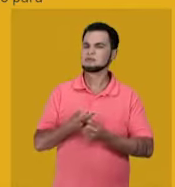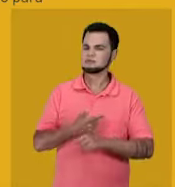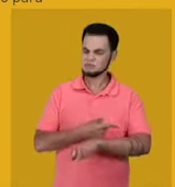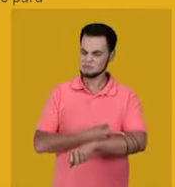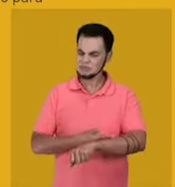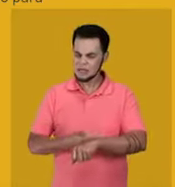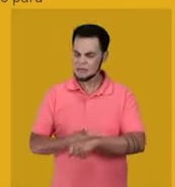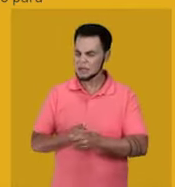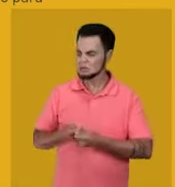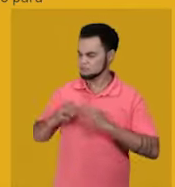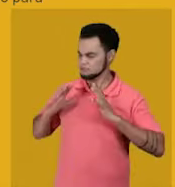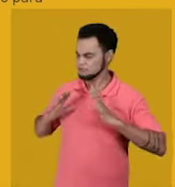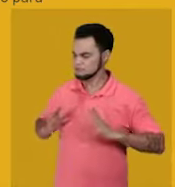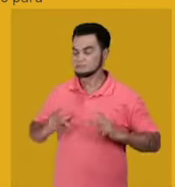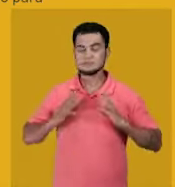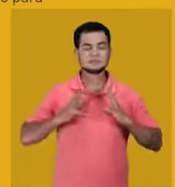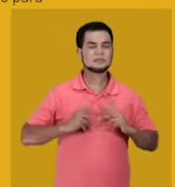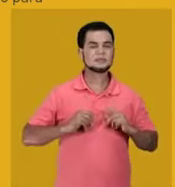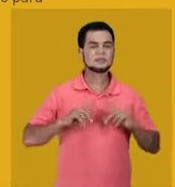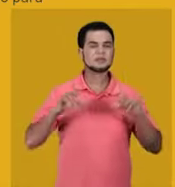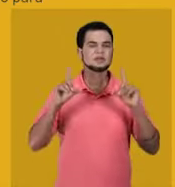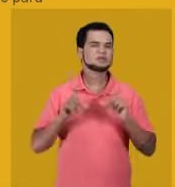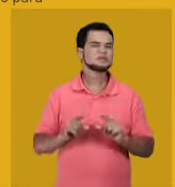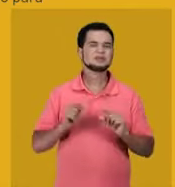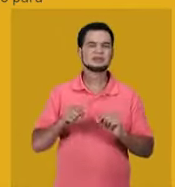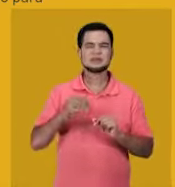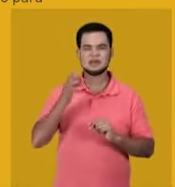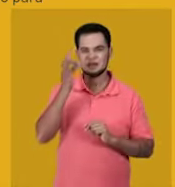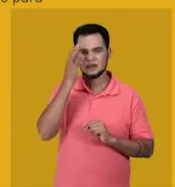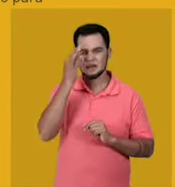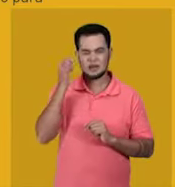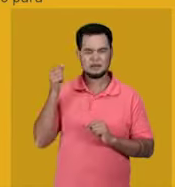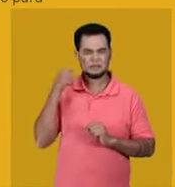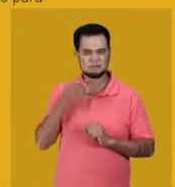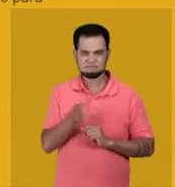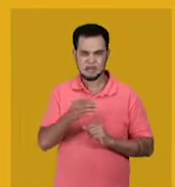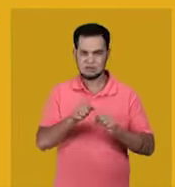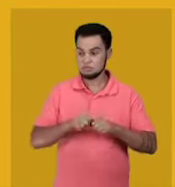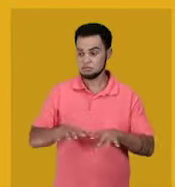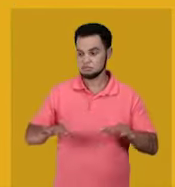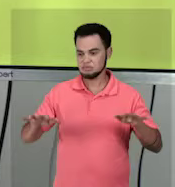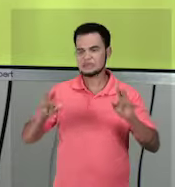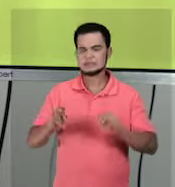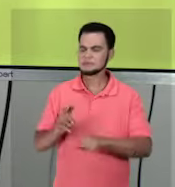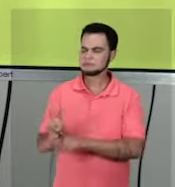a proliferação de ratos e realizando vistorias. Bom,